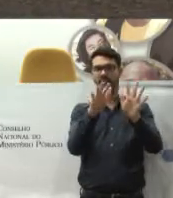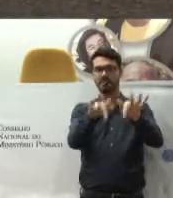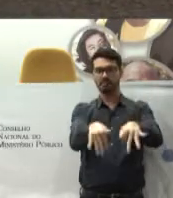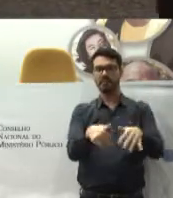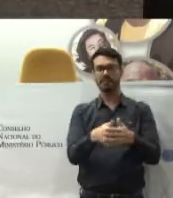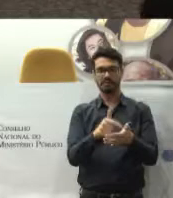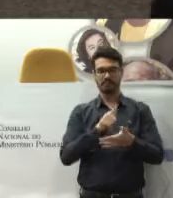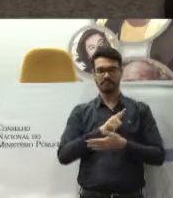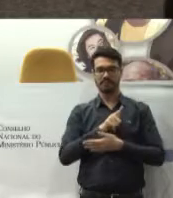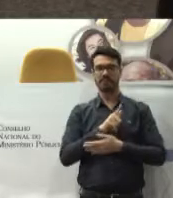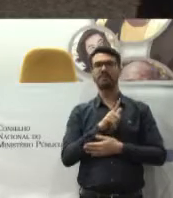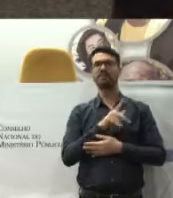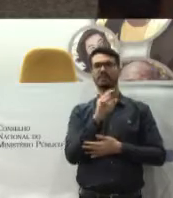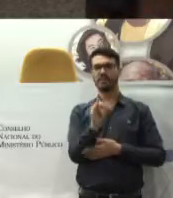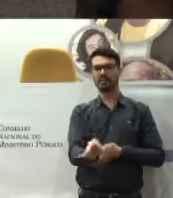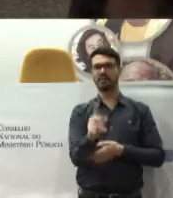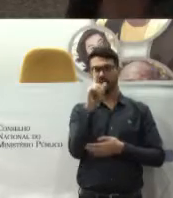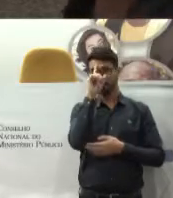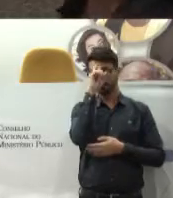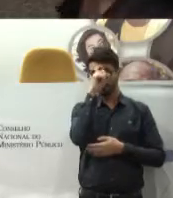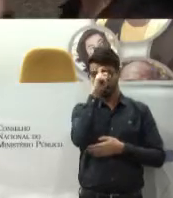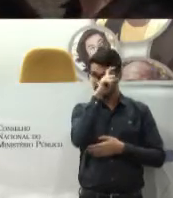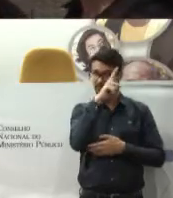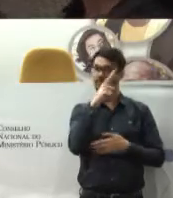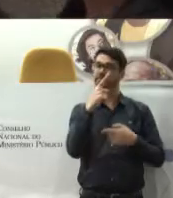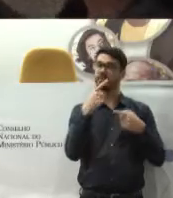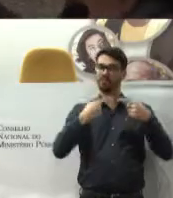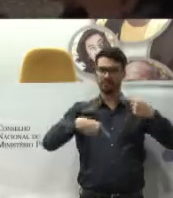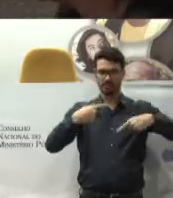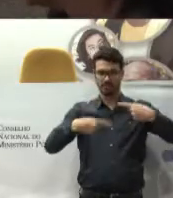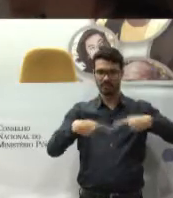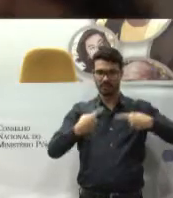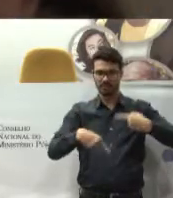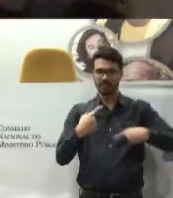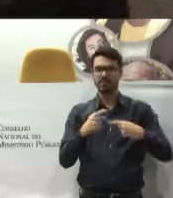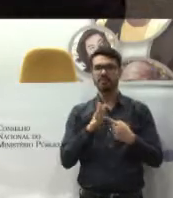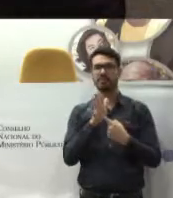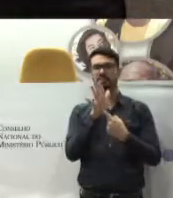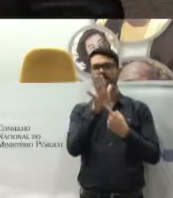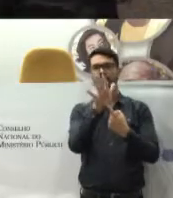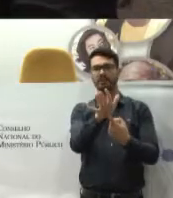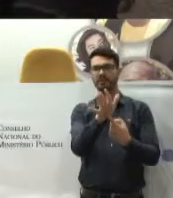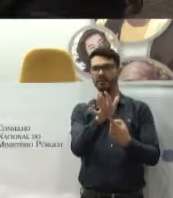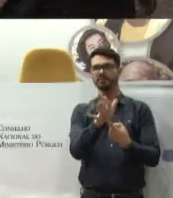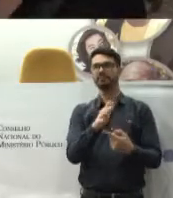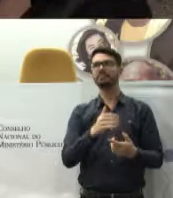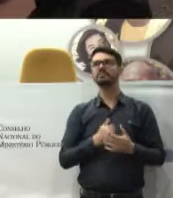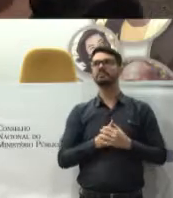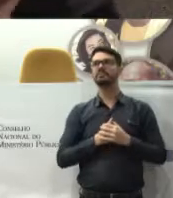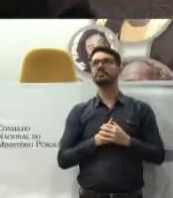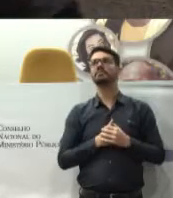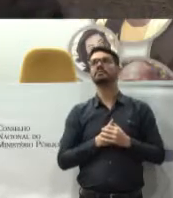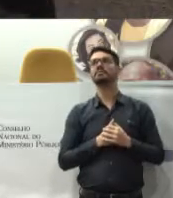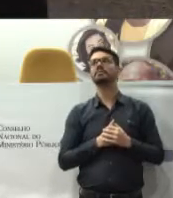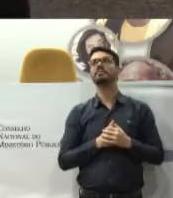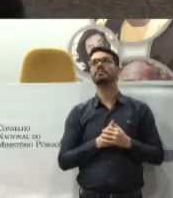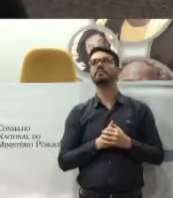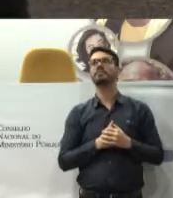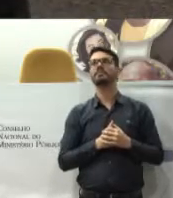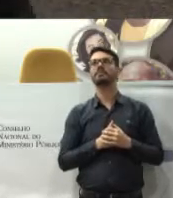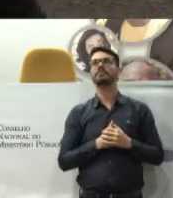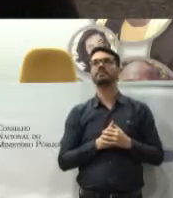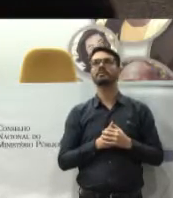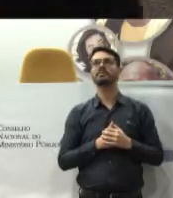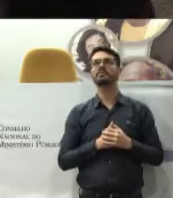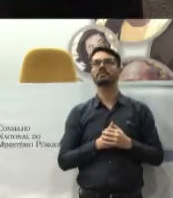Mas tenho certeza que a complexidade dos debates demonstra a atualidade da discussão dessas questões